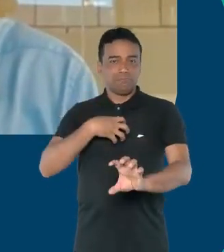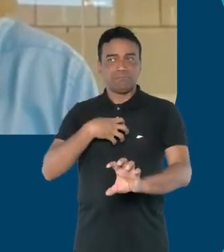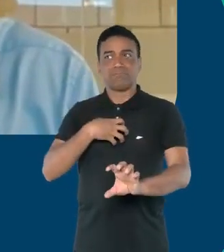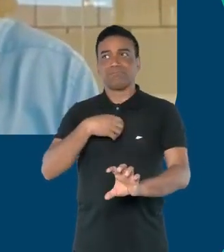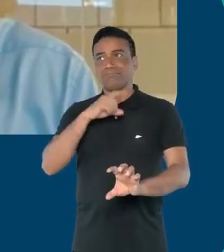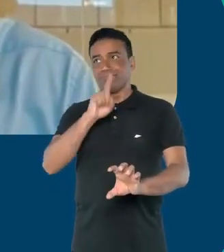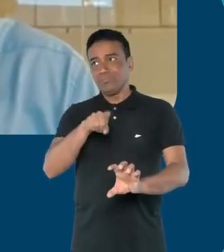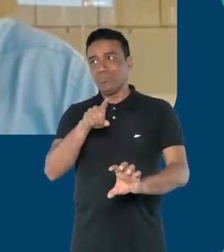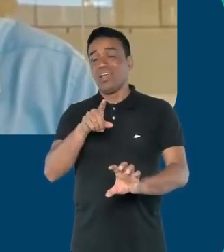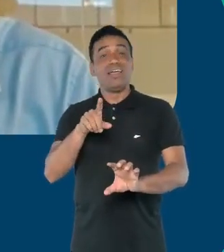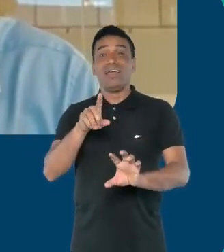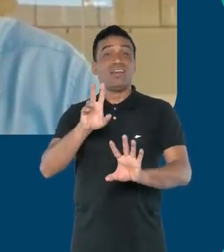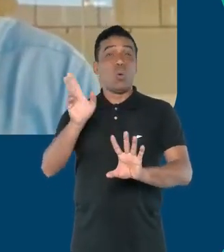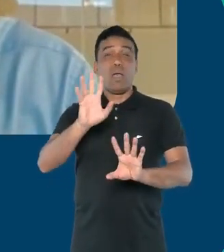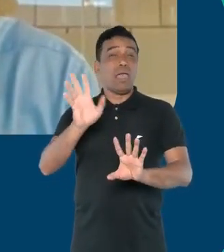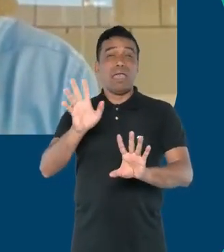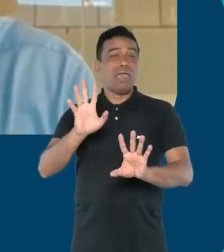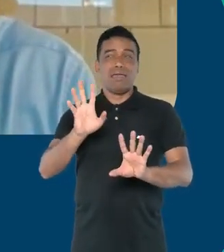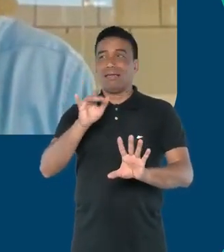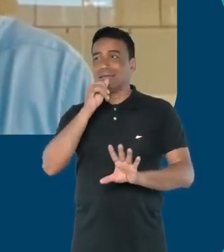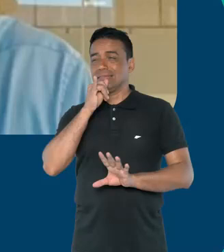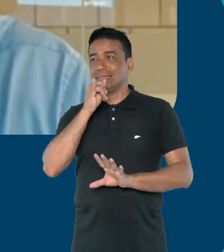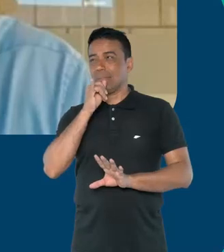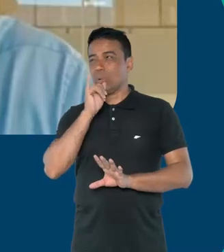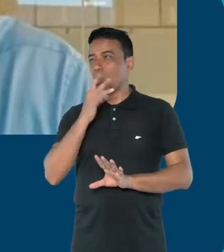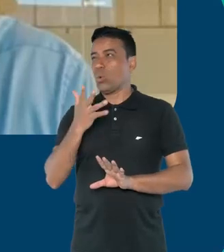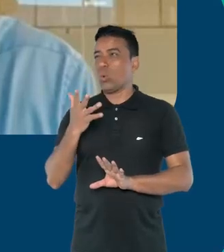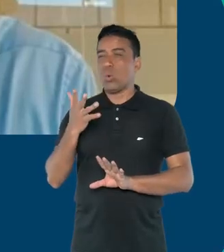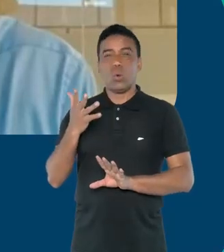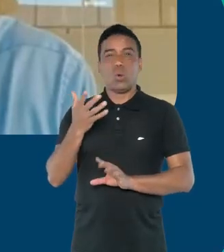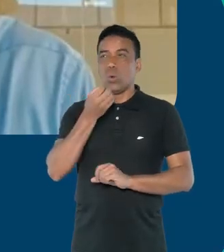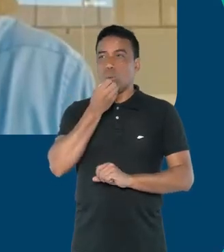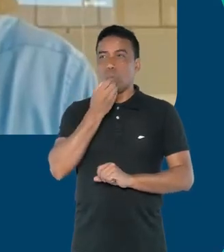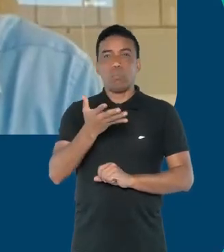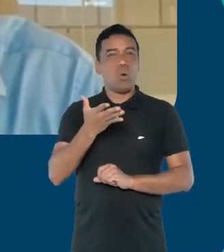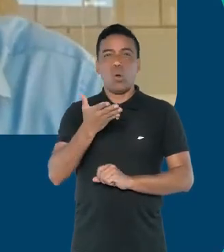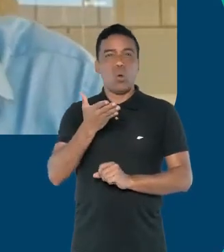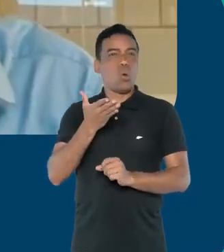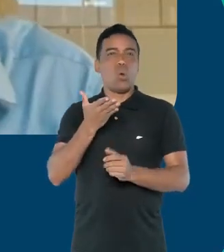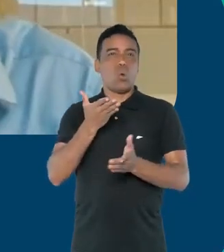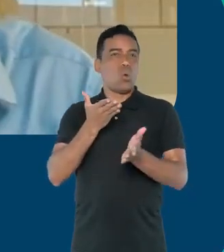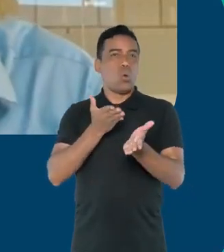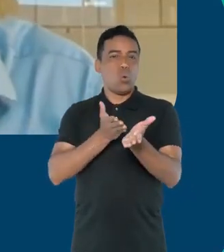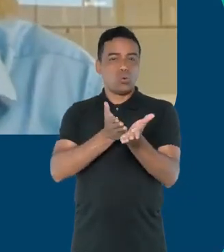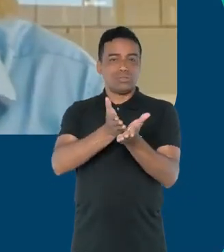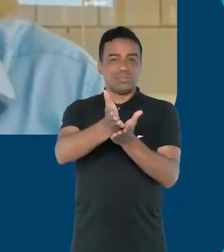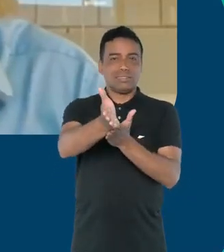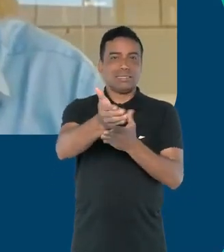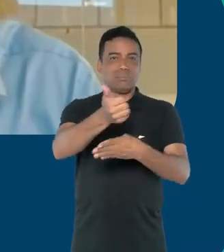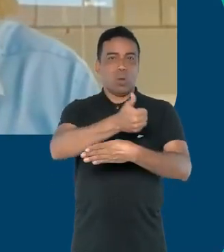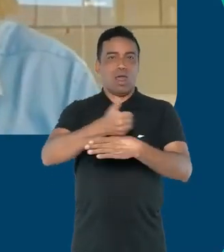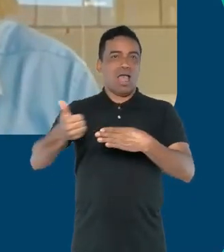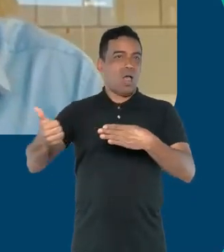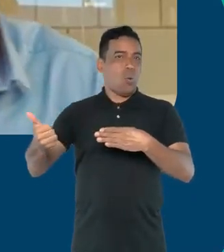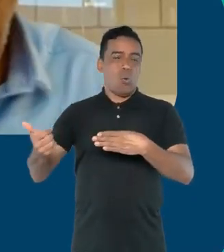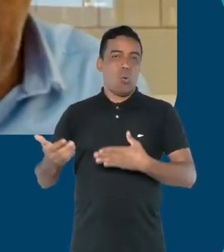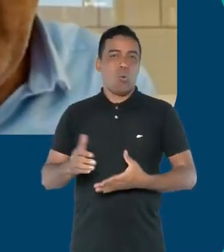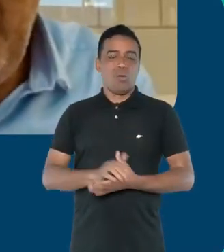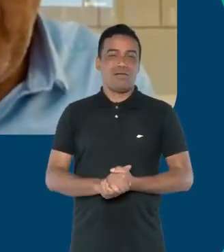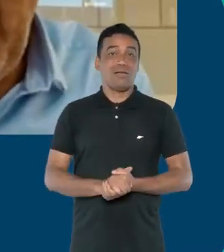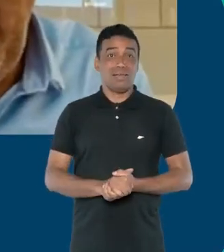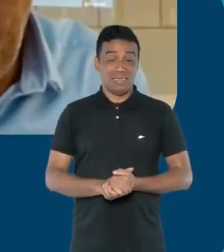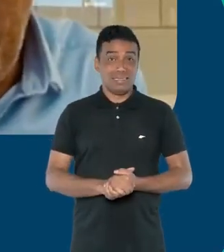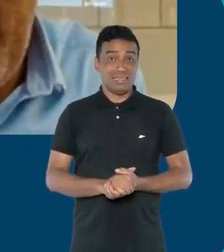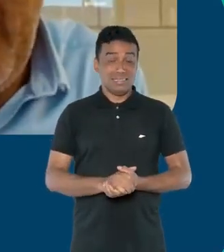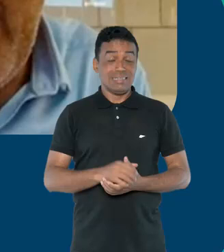digamos assim, ela não seria um bom guia moral, né? Porque se eu